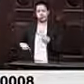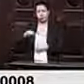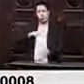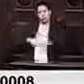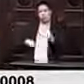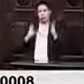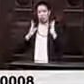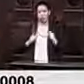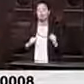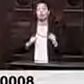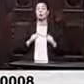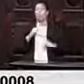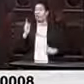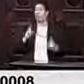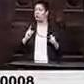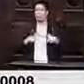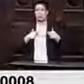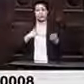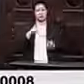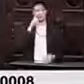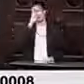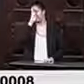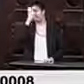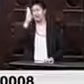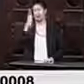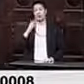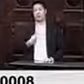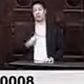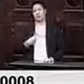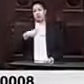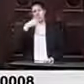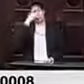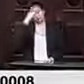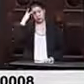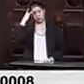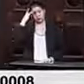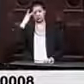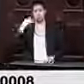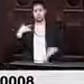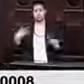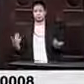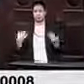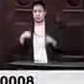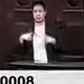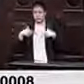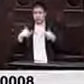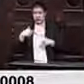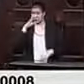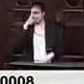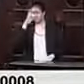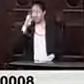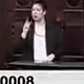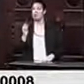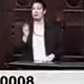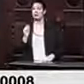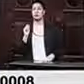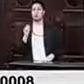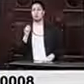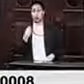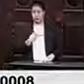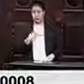são atividades fundamentais à vida das pessoas. E essa atividade fundamental